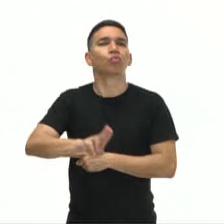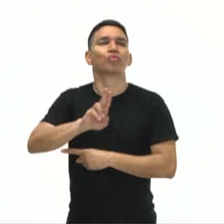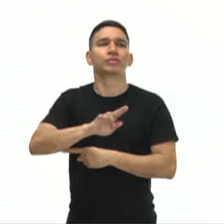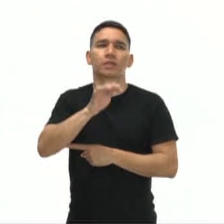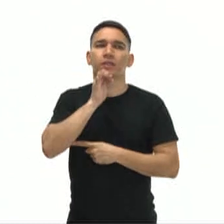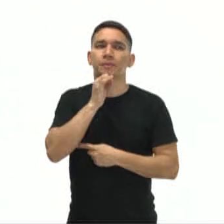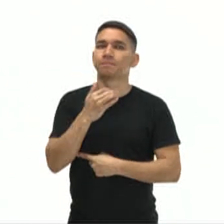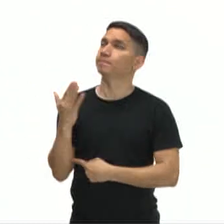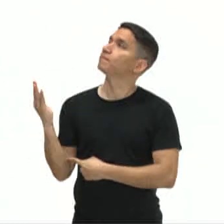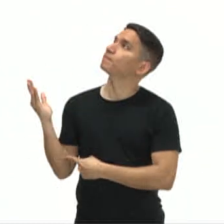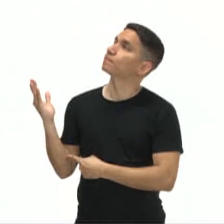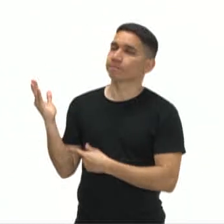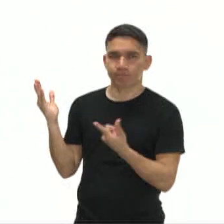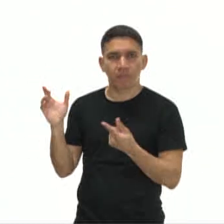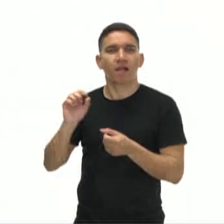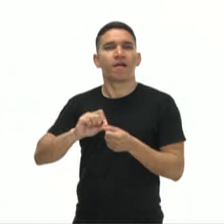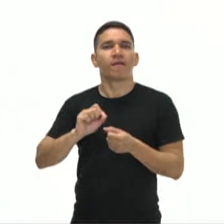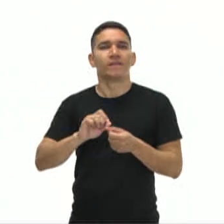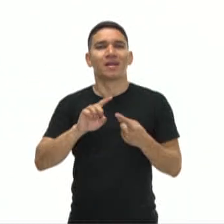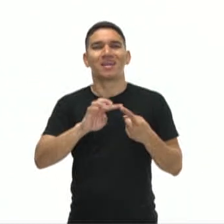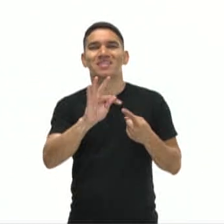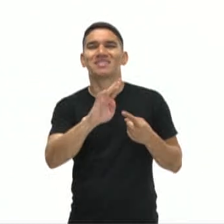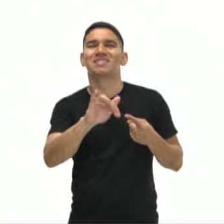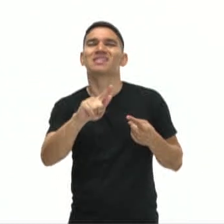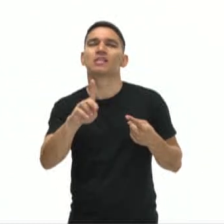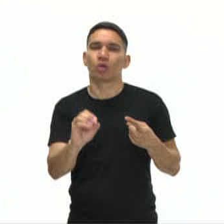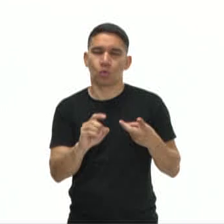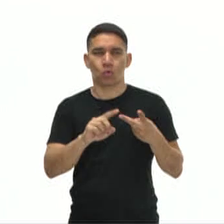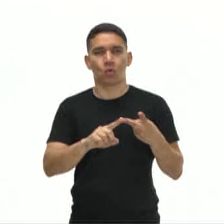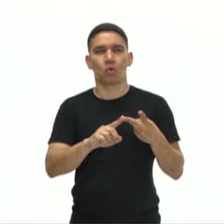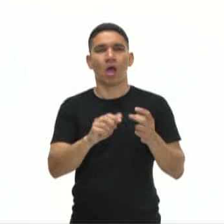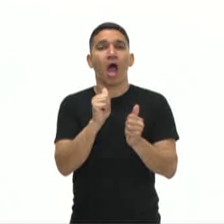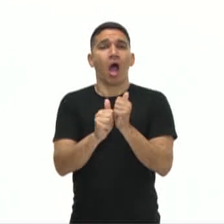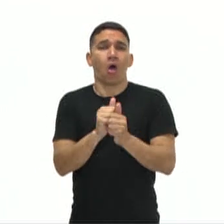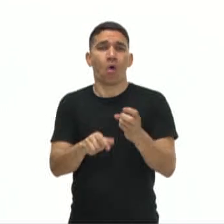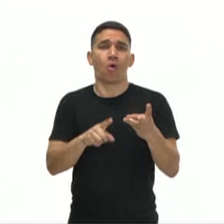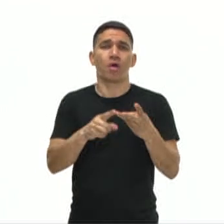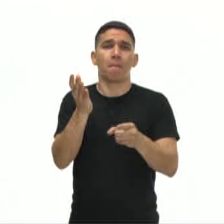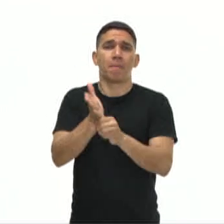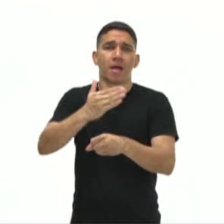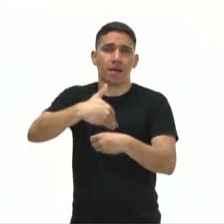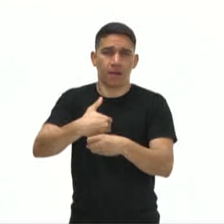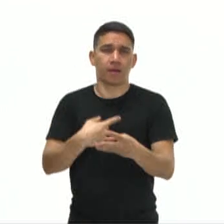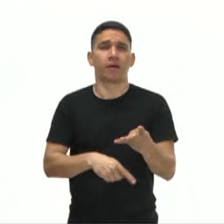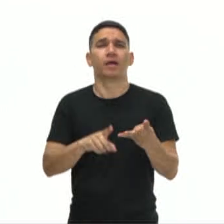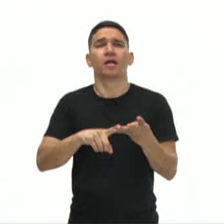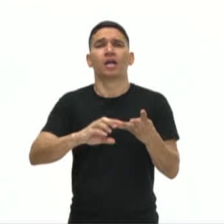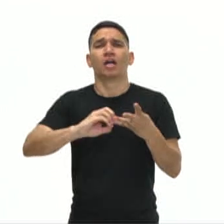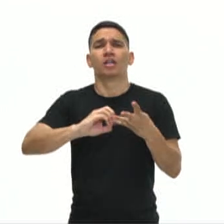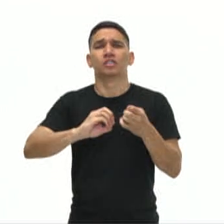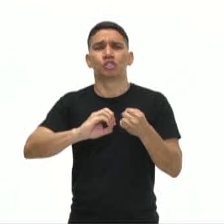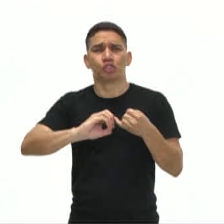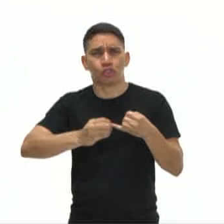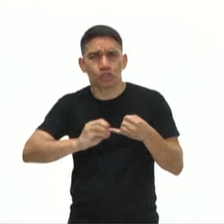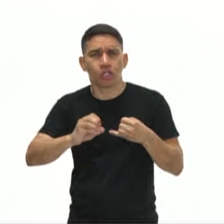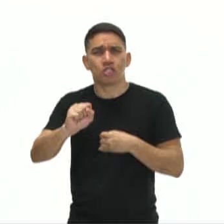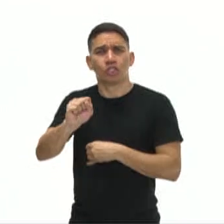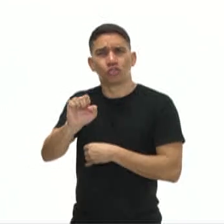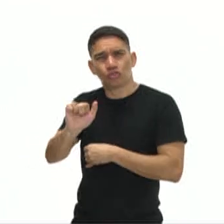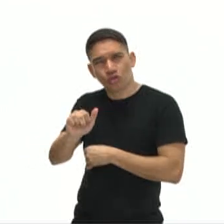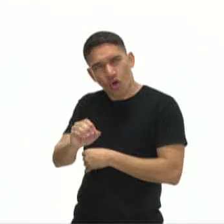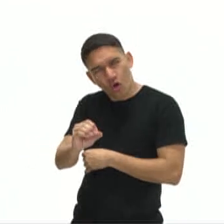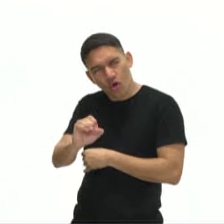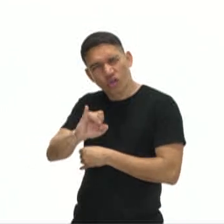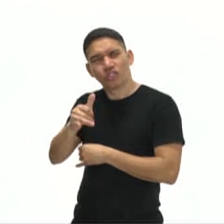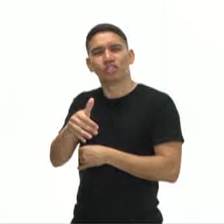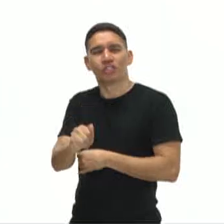por exemplo, para produzir trigo, arroz, batata, soja e também o milho. Então aqui vocês veem algumas fotografias